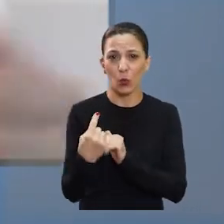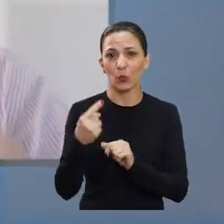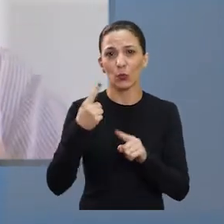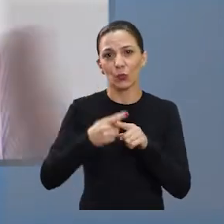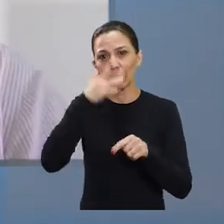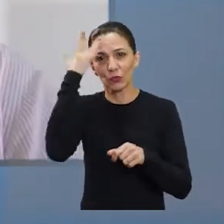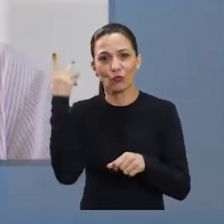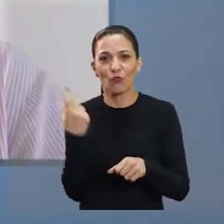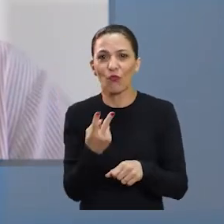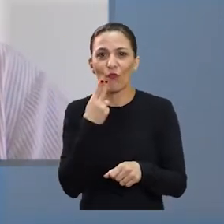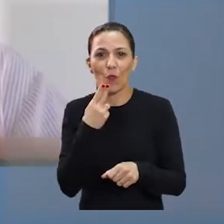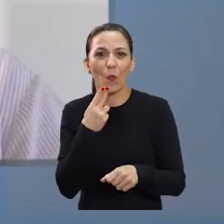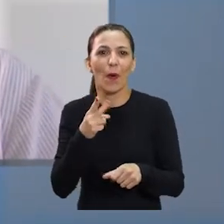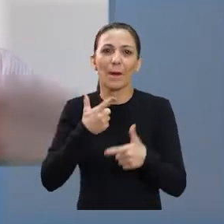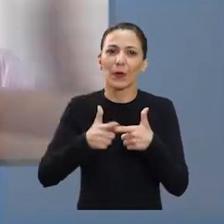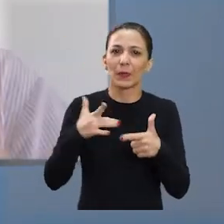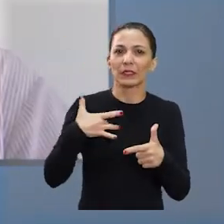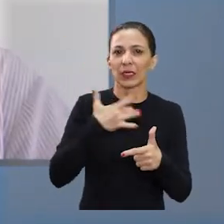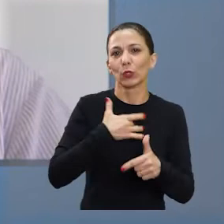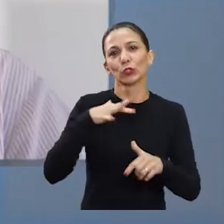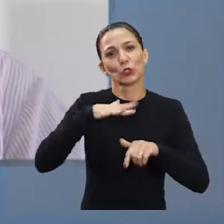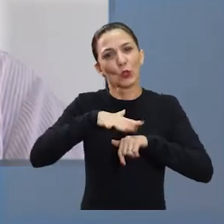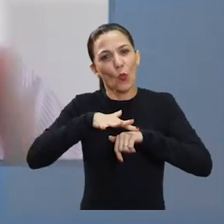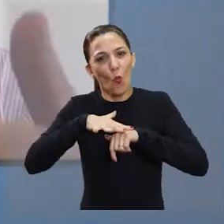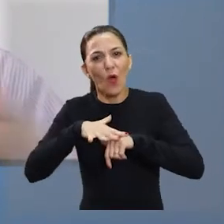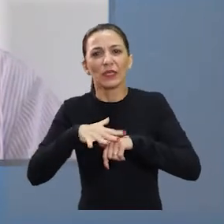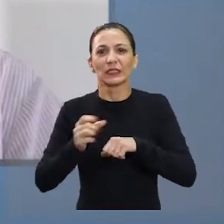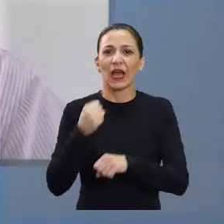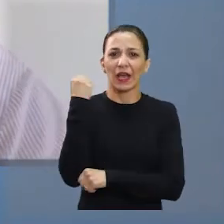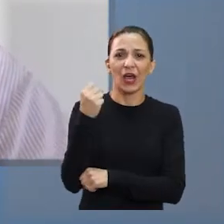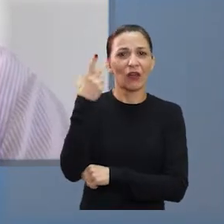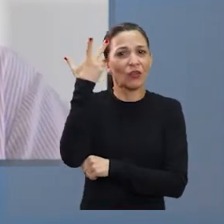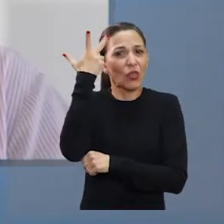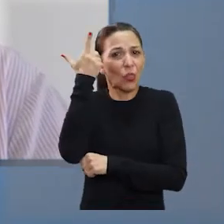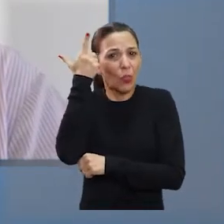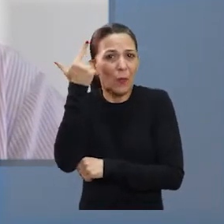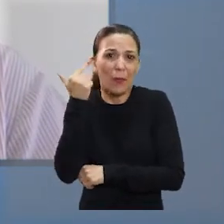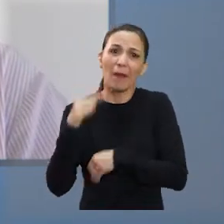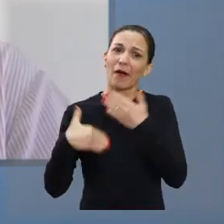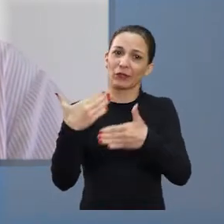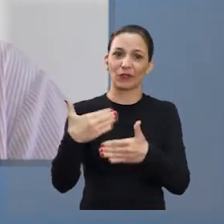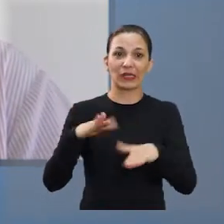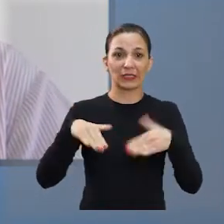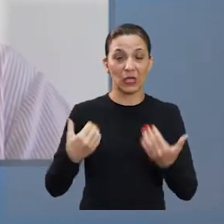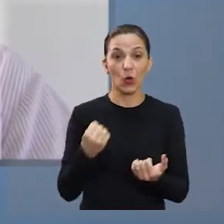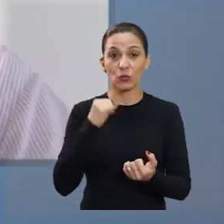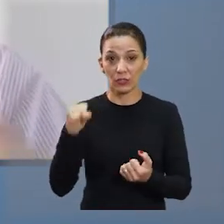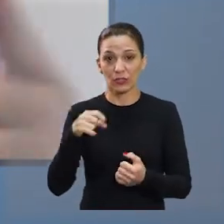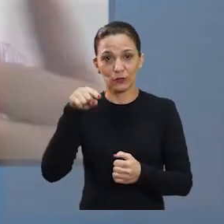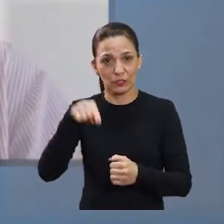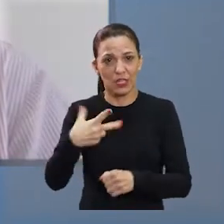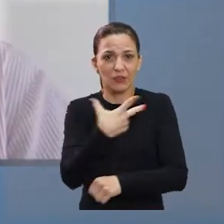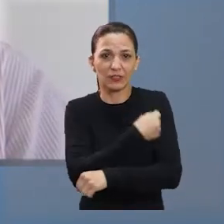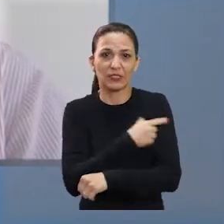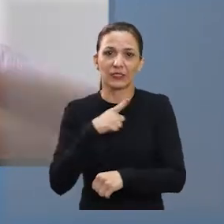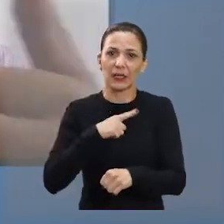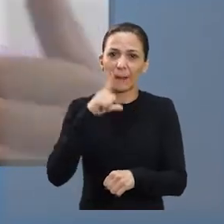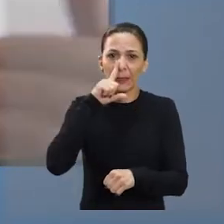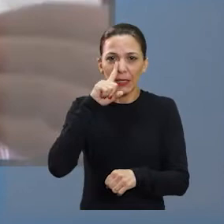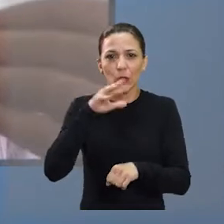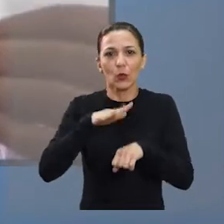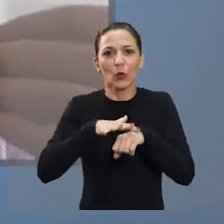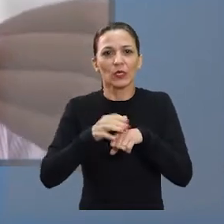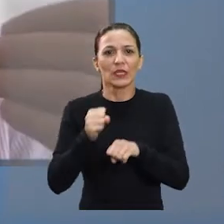problemas. Então, se você estiver vacinado, a chance de você adoecer e adoecer grave é menor. Então, você acaba protegendo